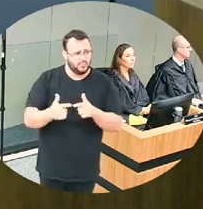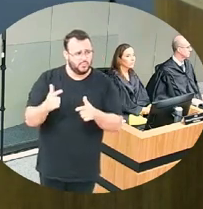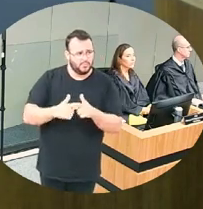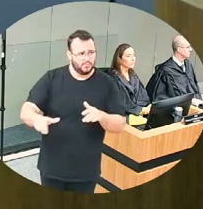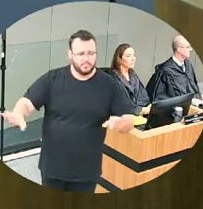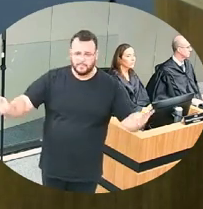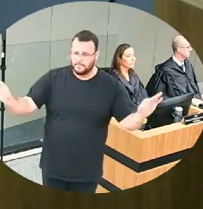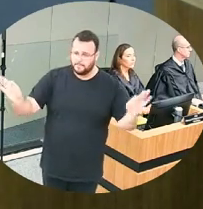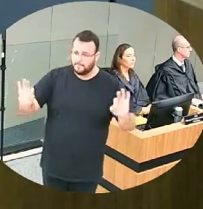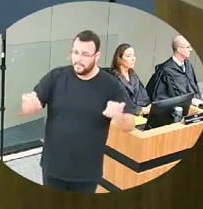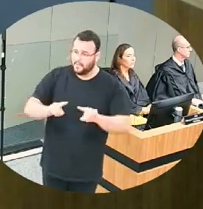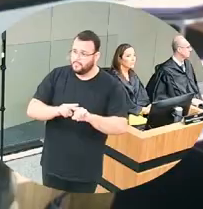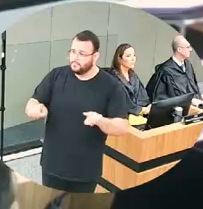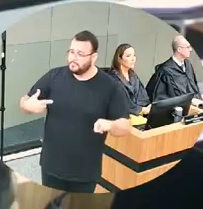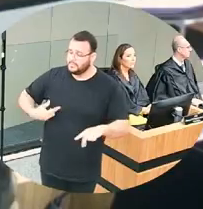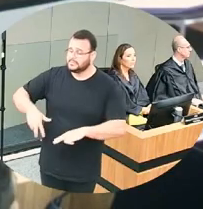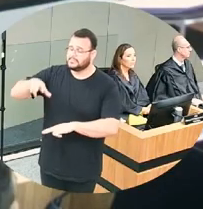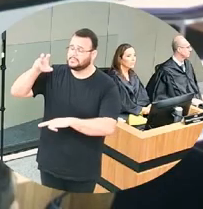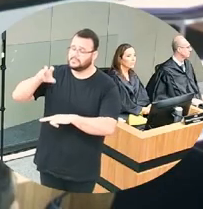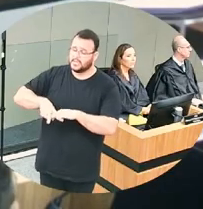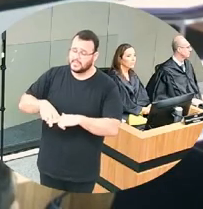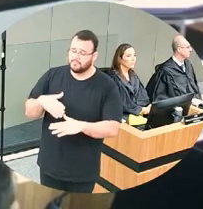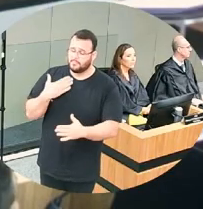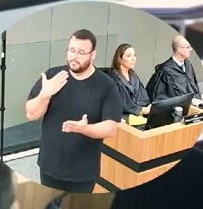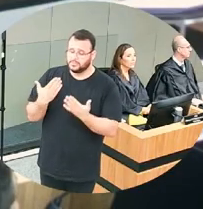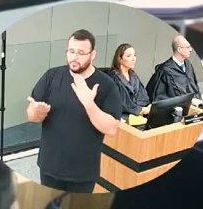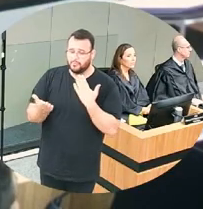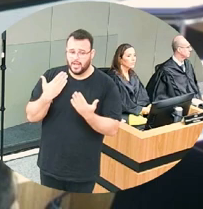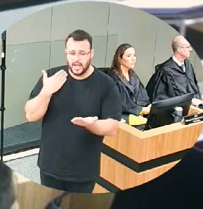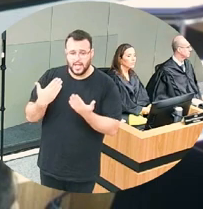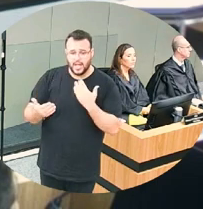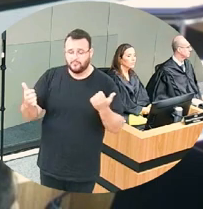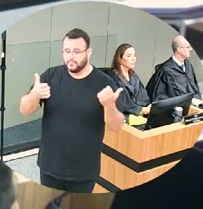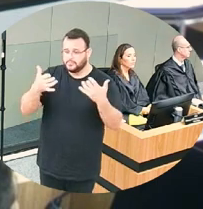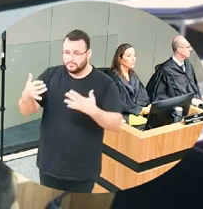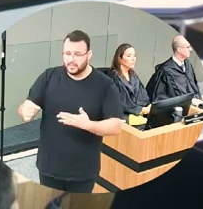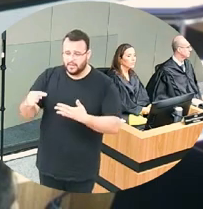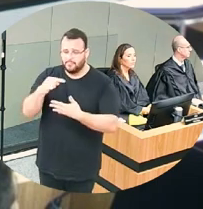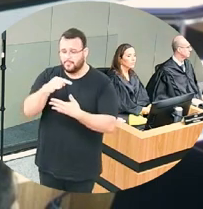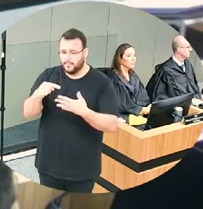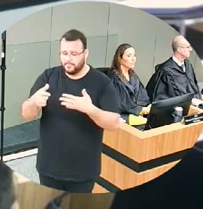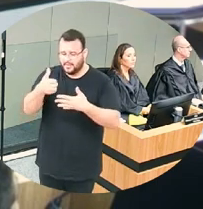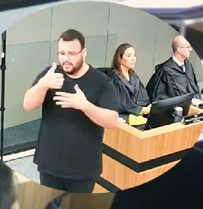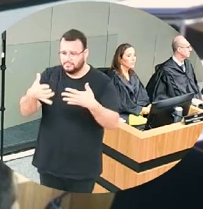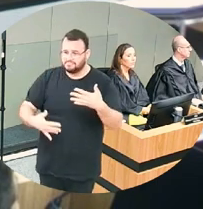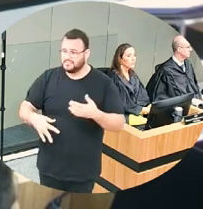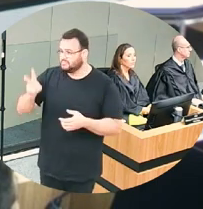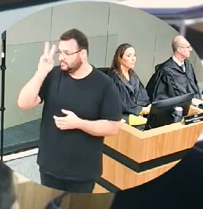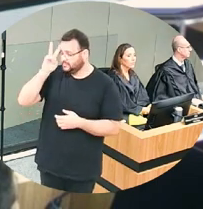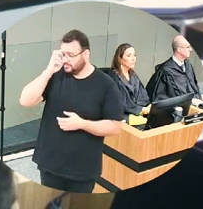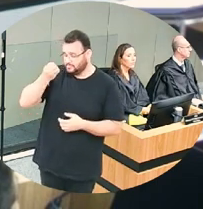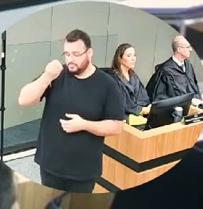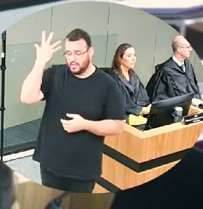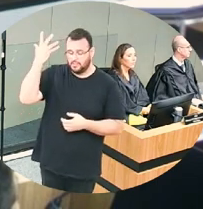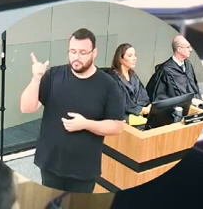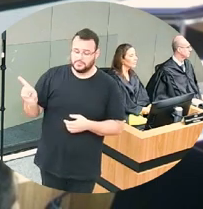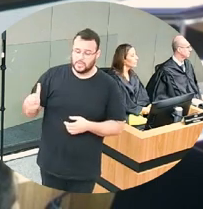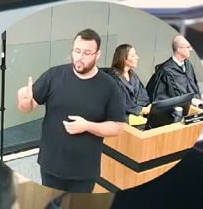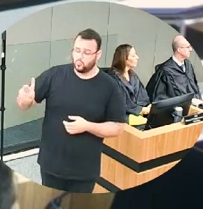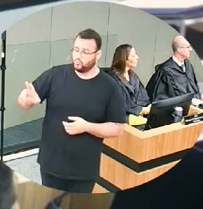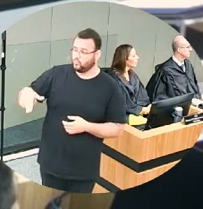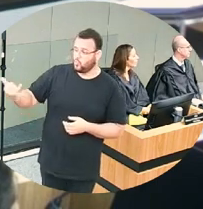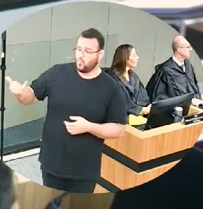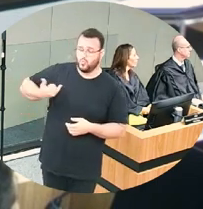problema mas o senhor sentava o senhor dialogava e o senhor explicava não lembro do que eu tive um não